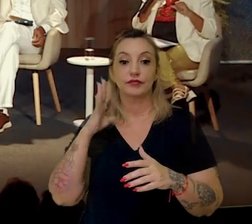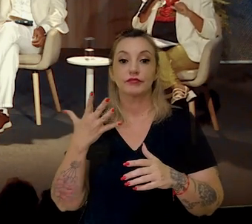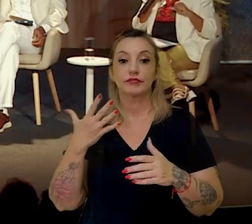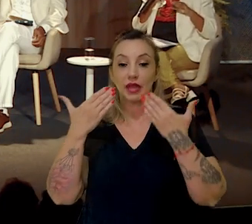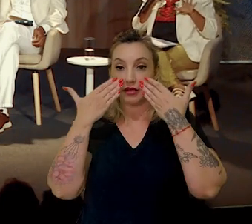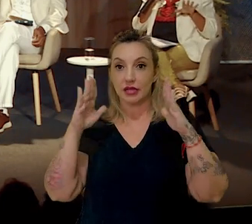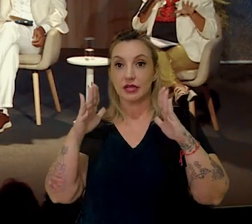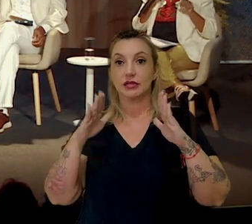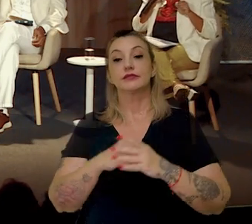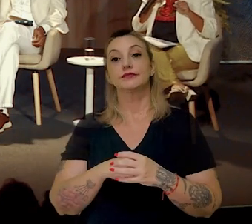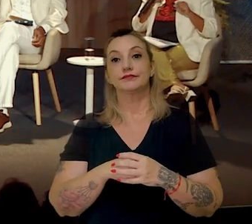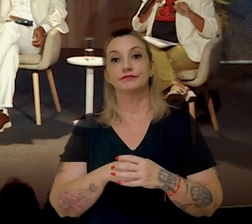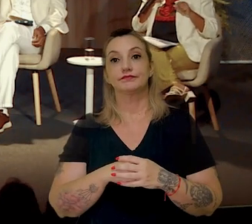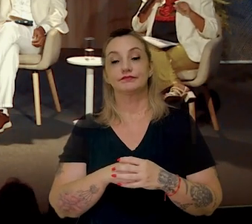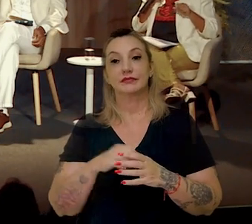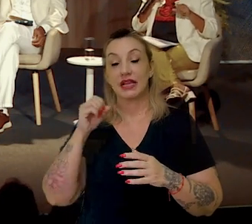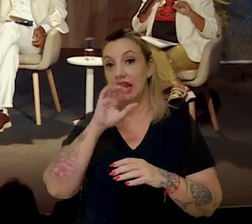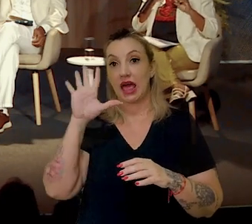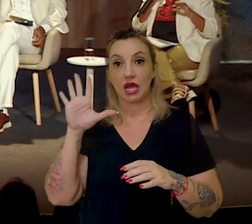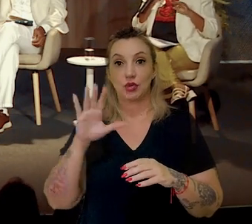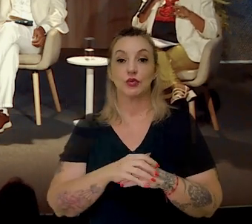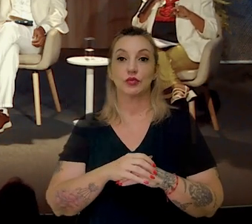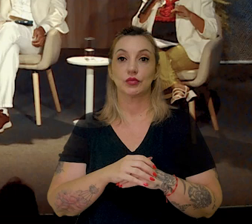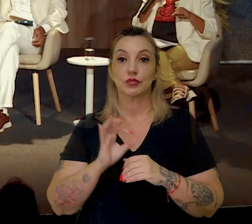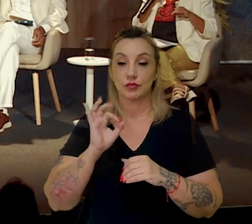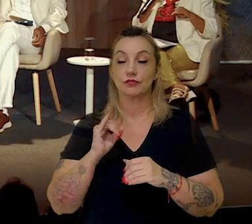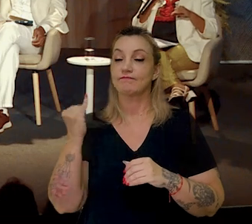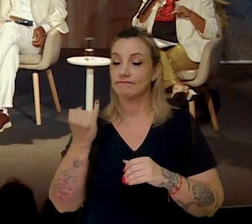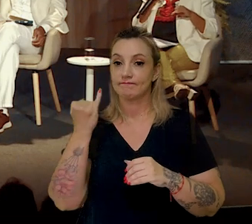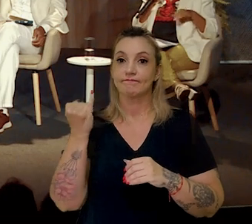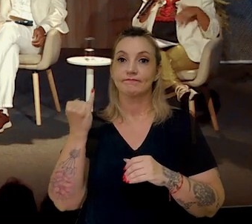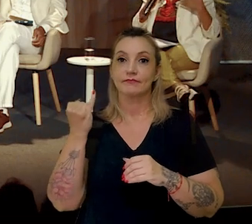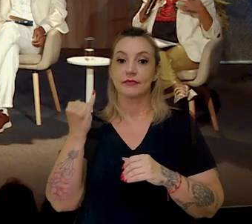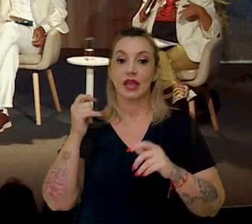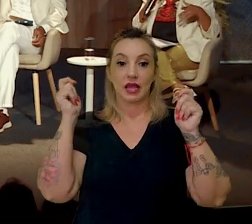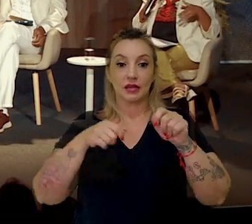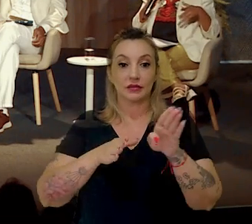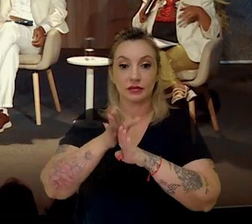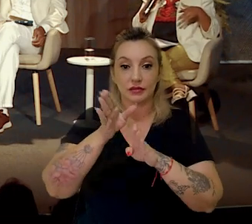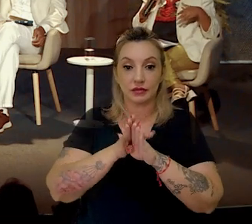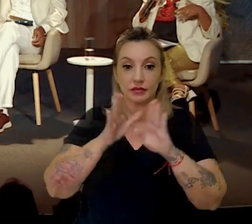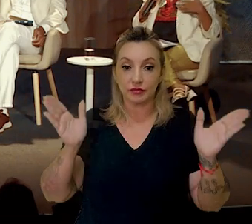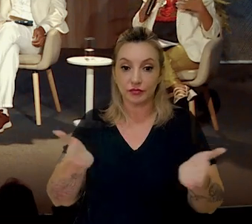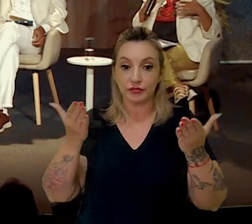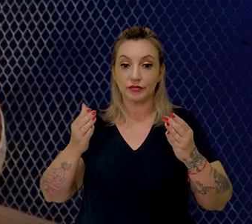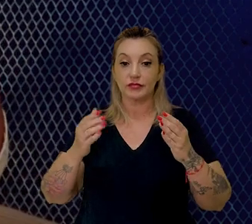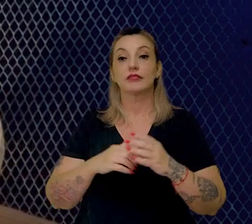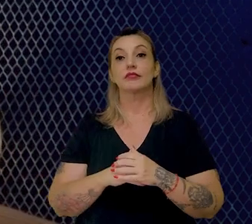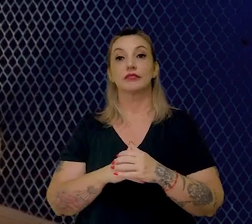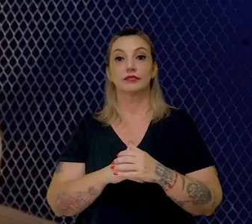tornou muito Evidente era que é crucial a gente eh capacitar as pessoas e